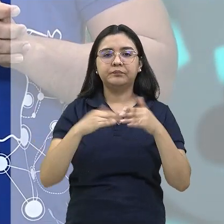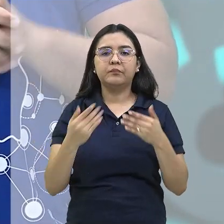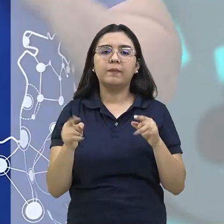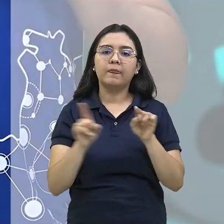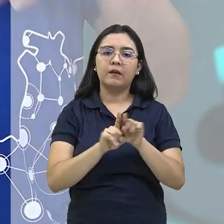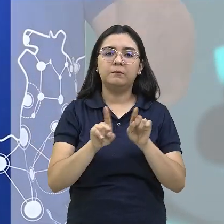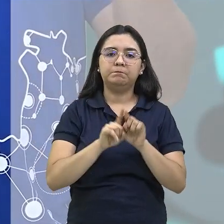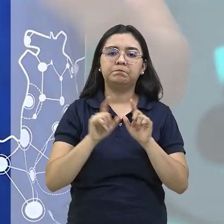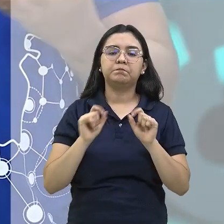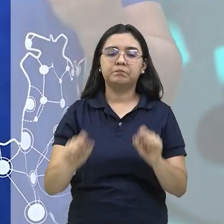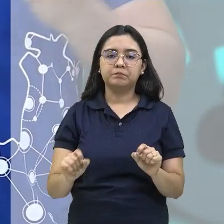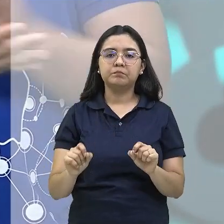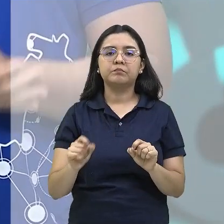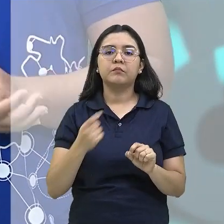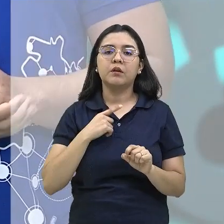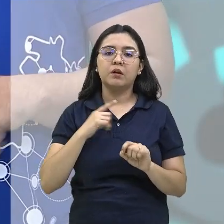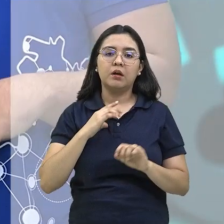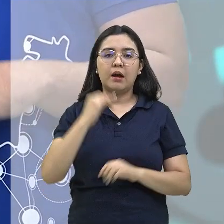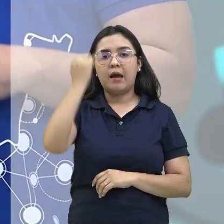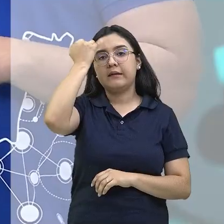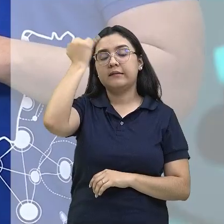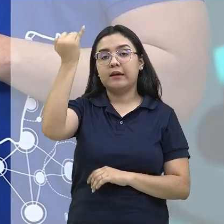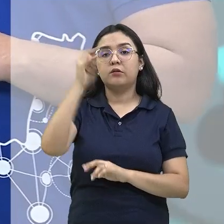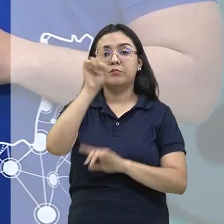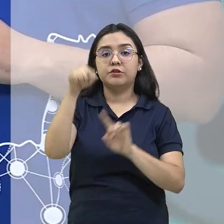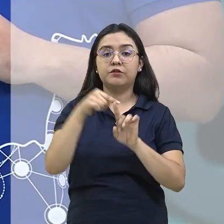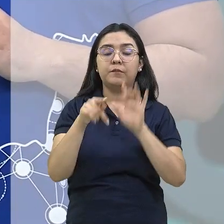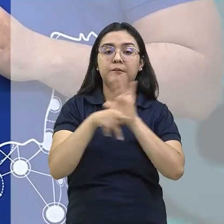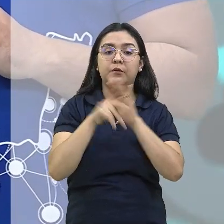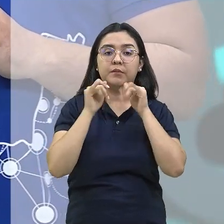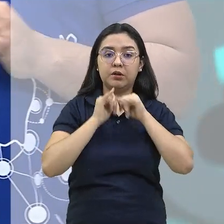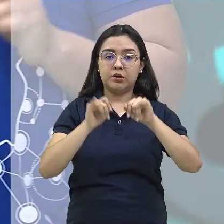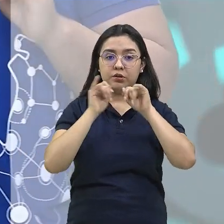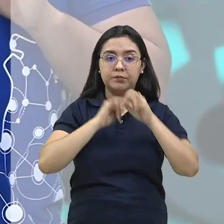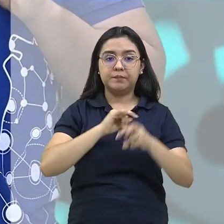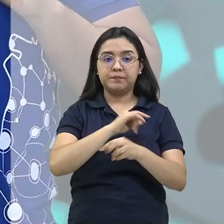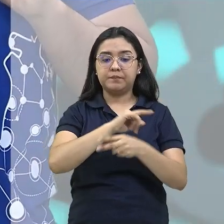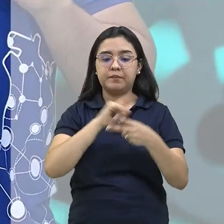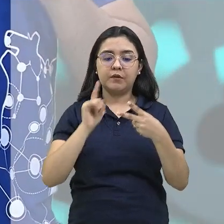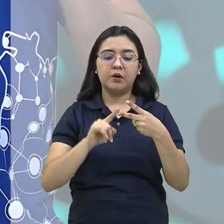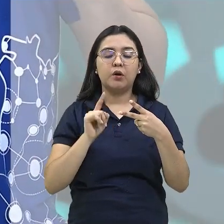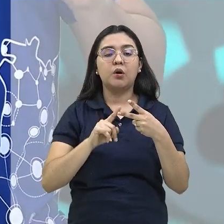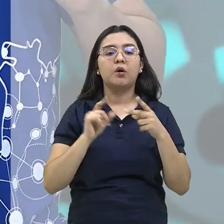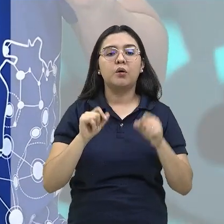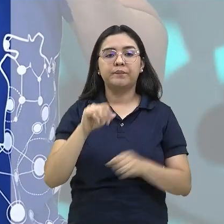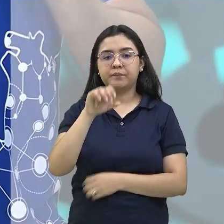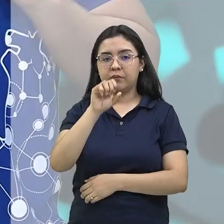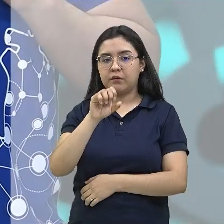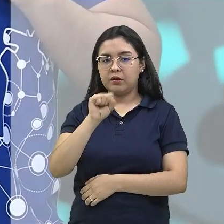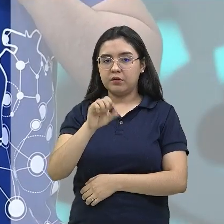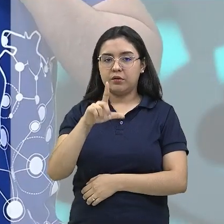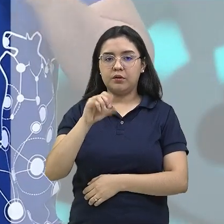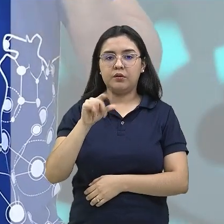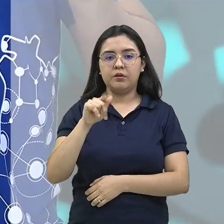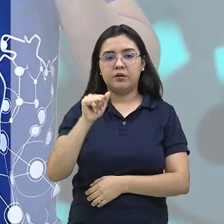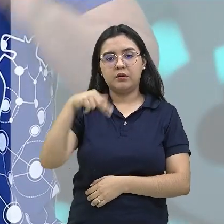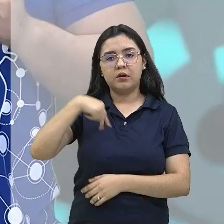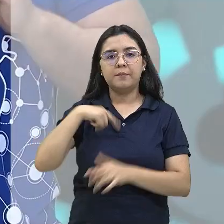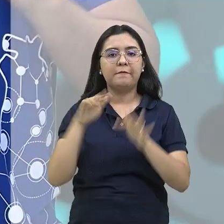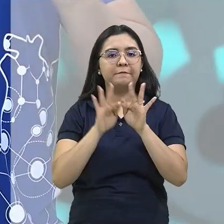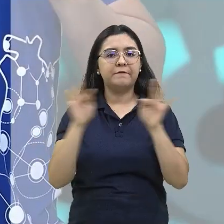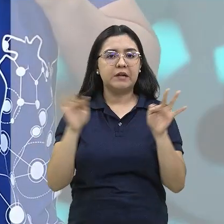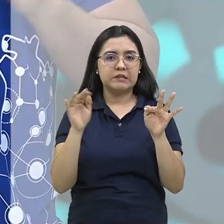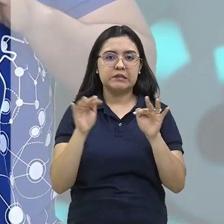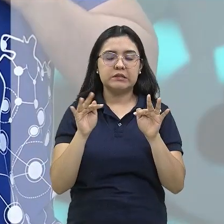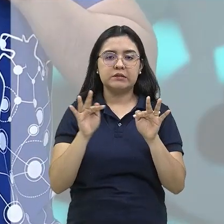transmitir também já parte da ideia da campanha. O slogan, que é uma frase curta, que é fácil